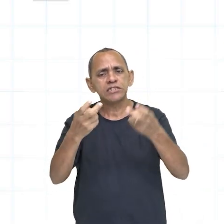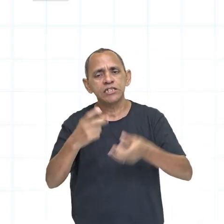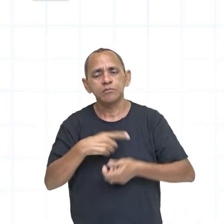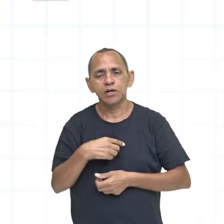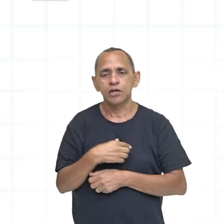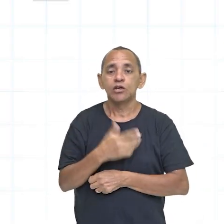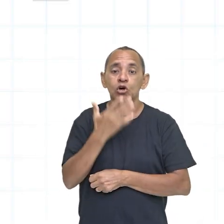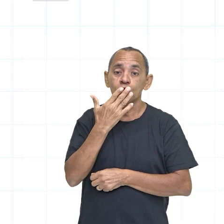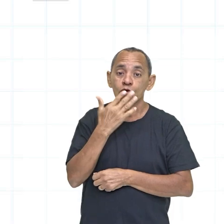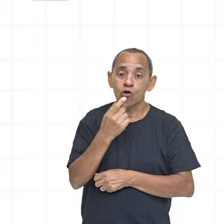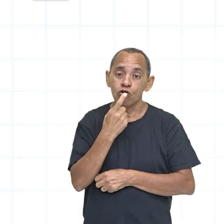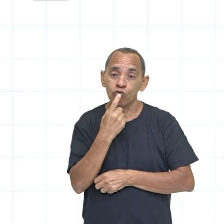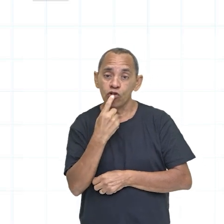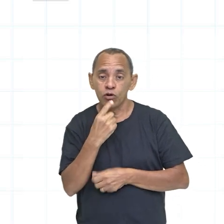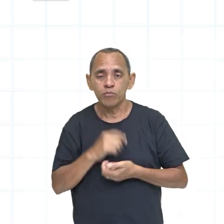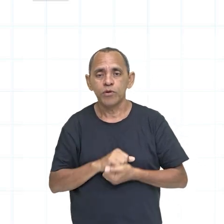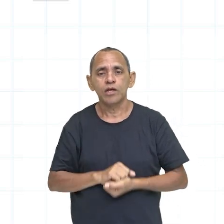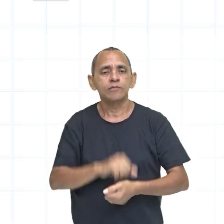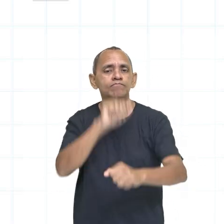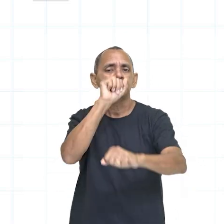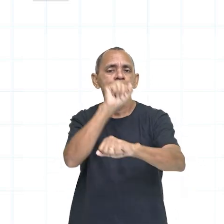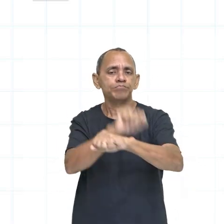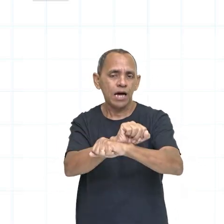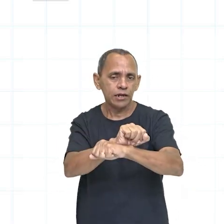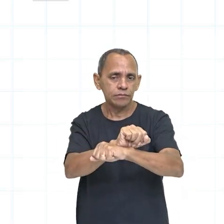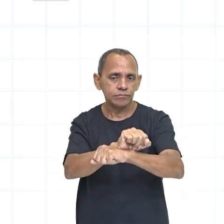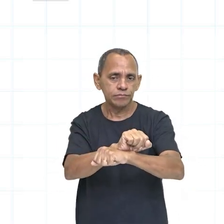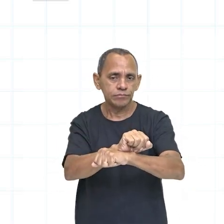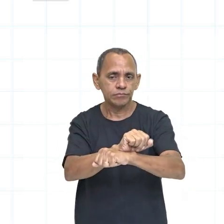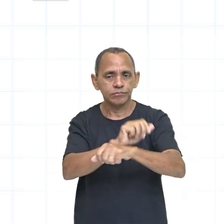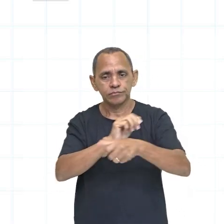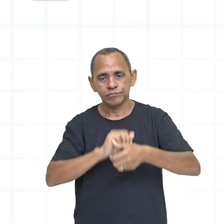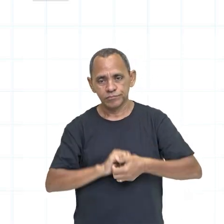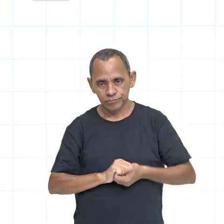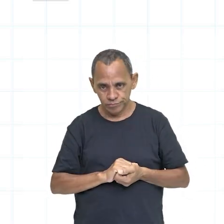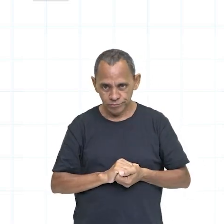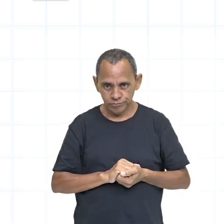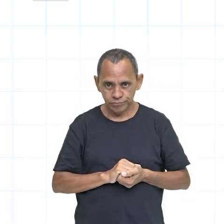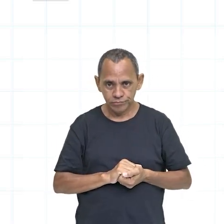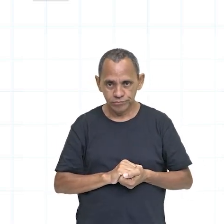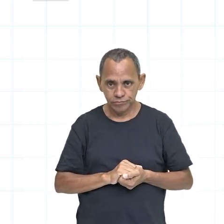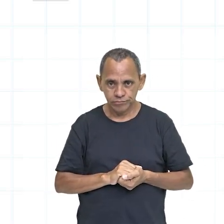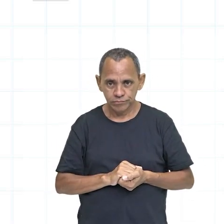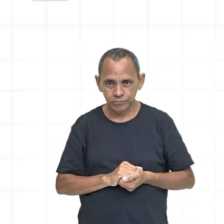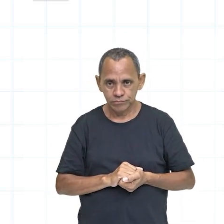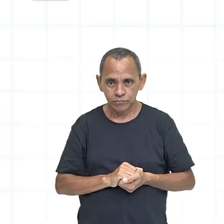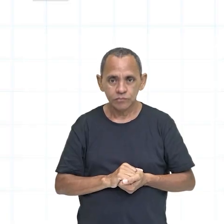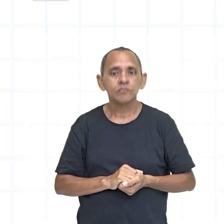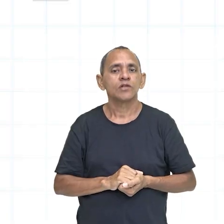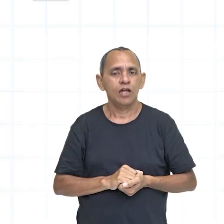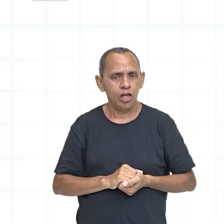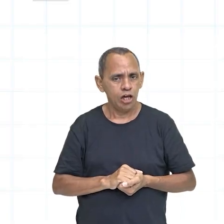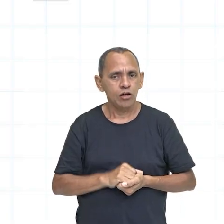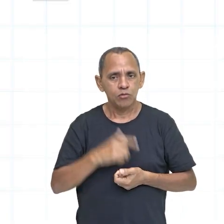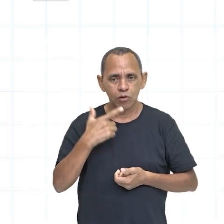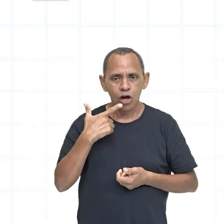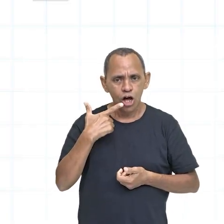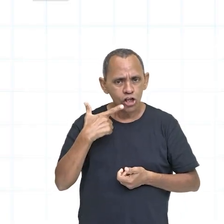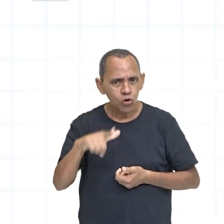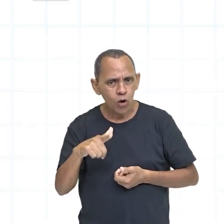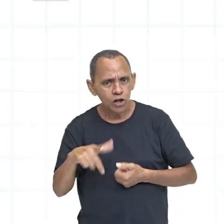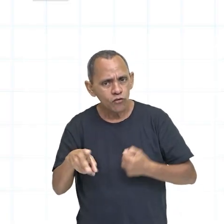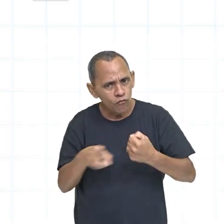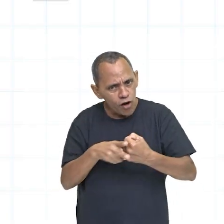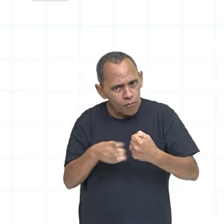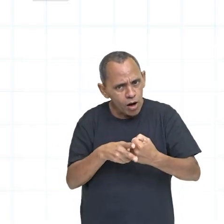vermelho também, ela indica, né, já dá um sinal ali de atenção, e ela é um sinal, uma linguagem verbal e não verbal. Eu vou